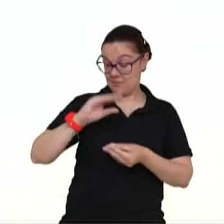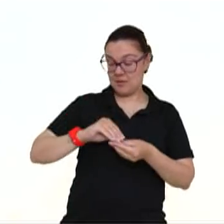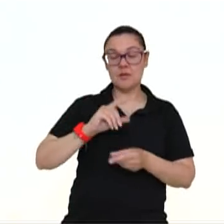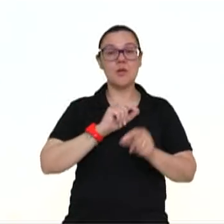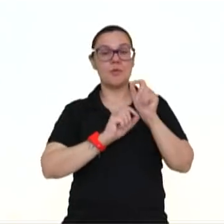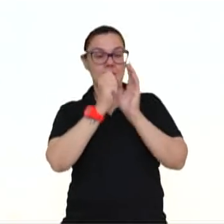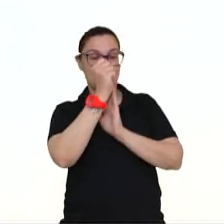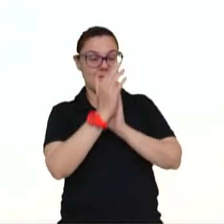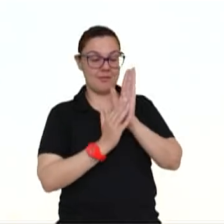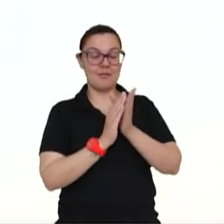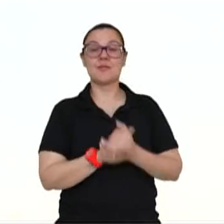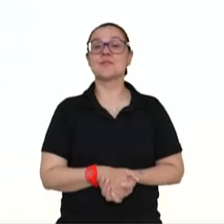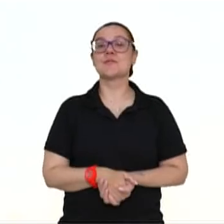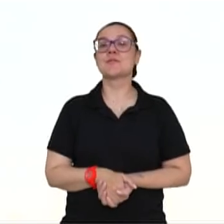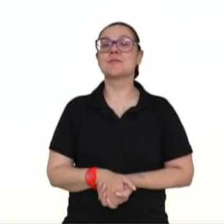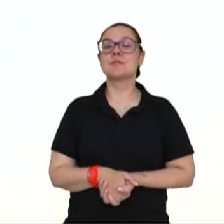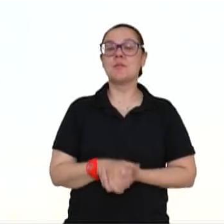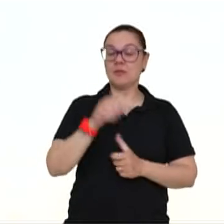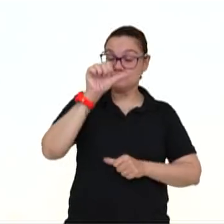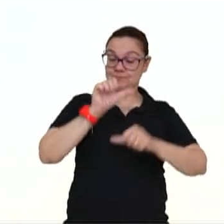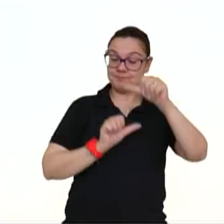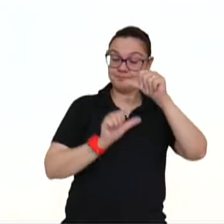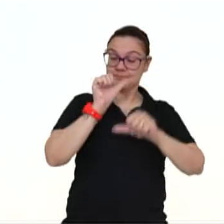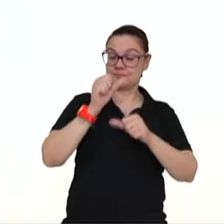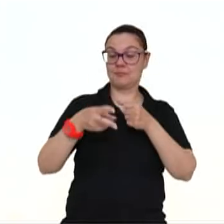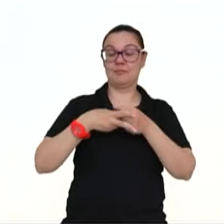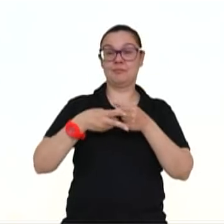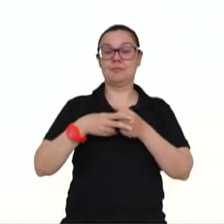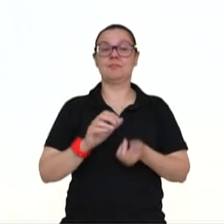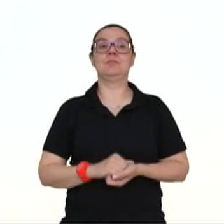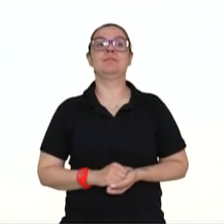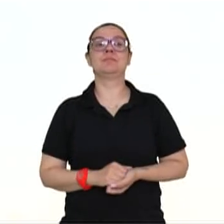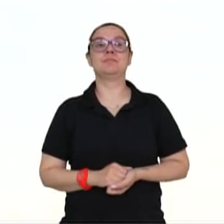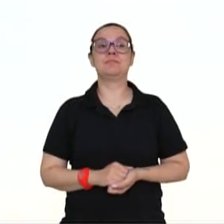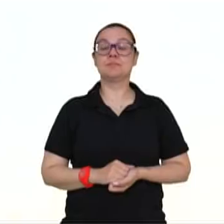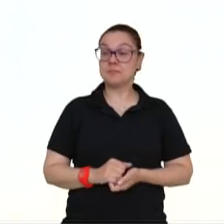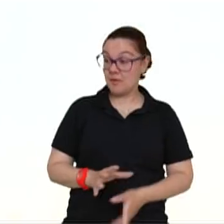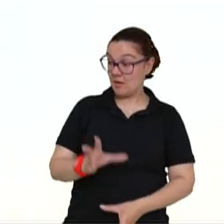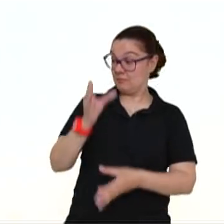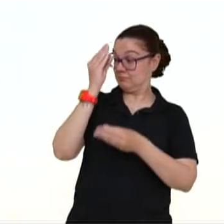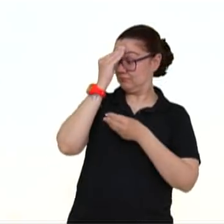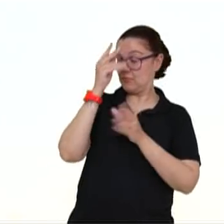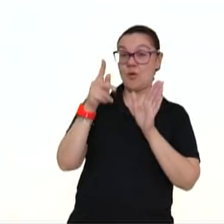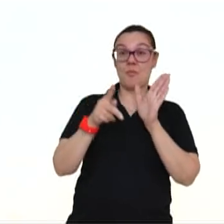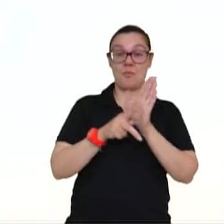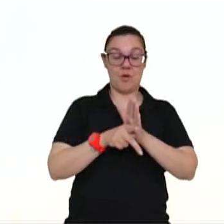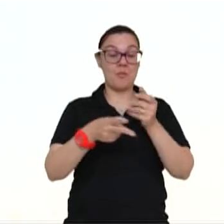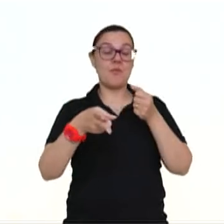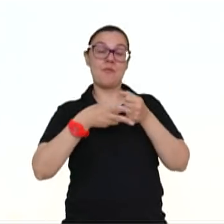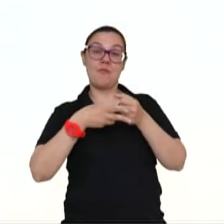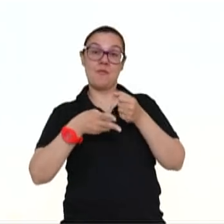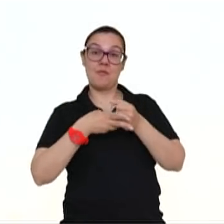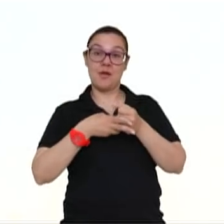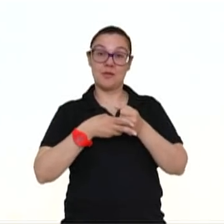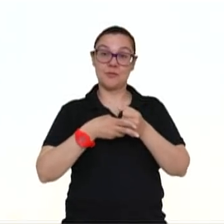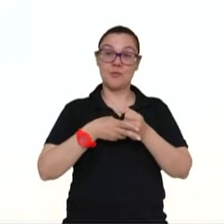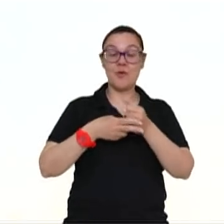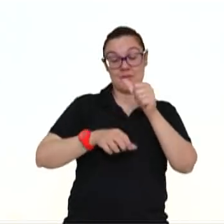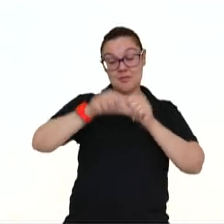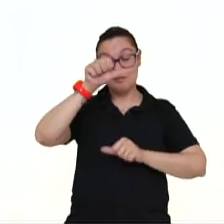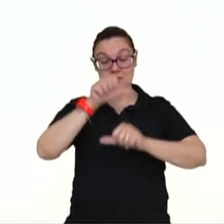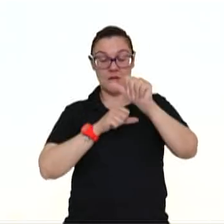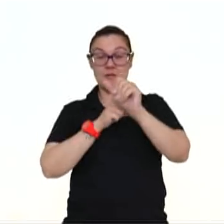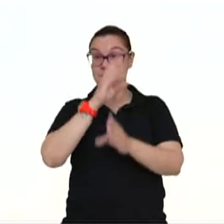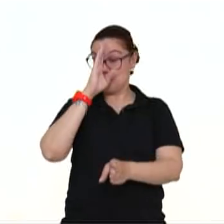meio de exercícios a transitividade verbal. Reconhecer os verbos transitivos direto